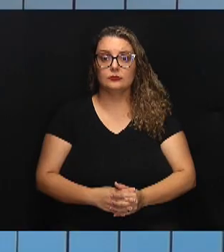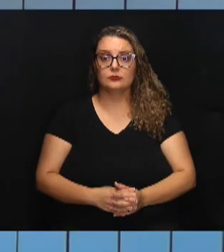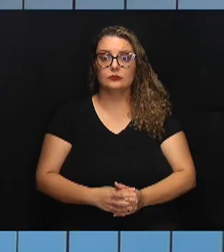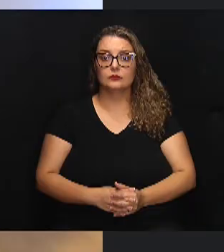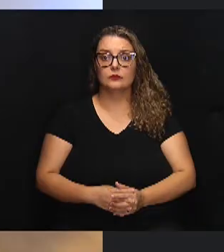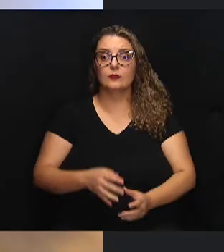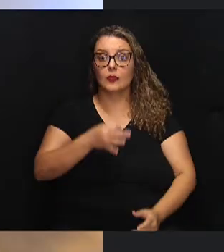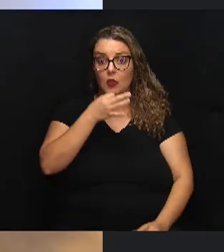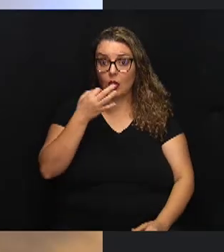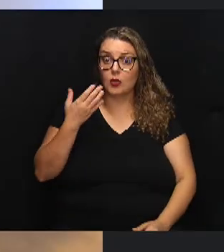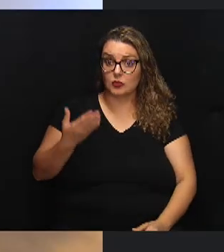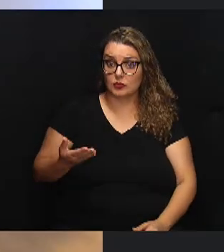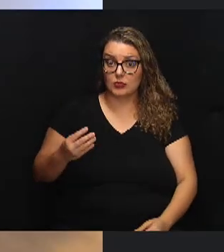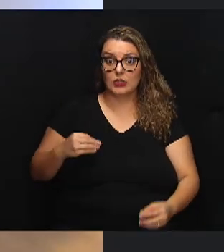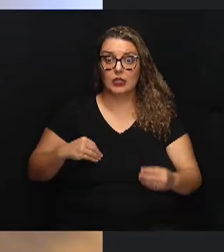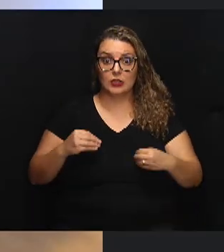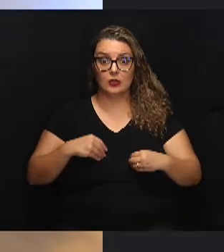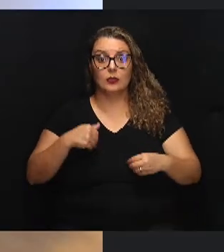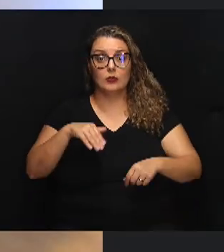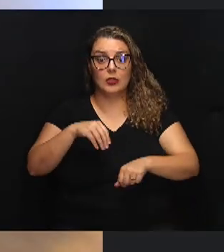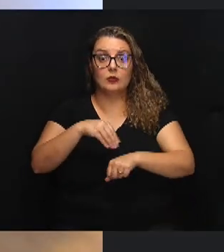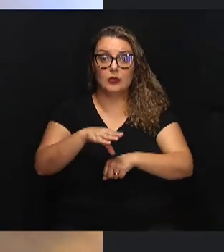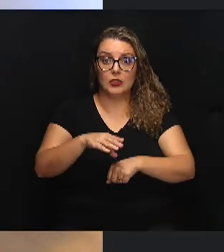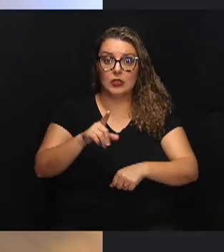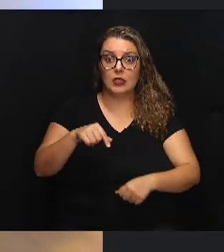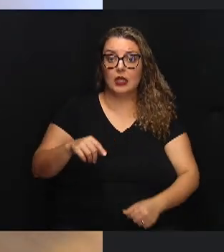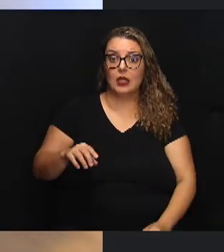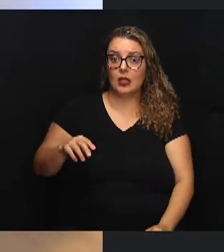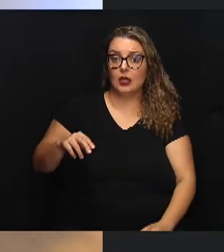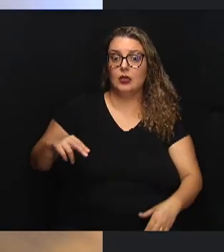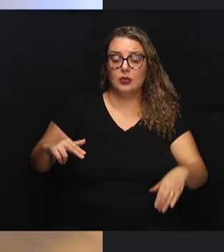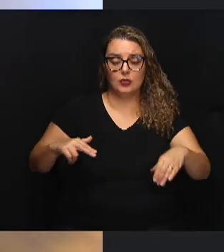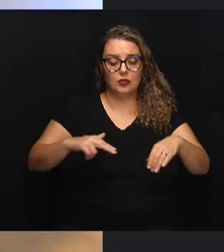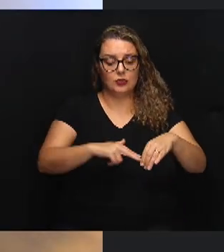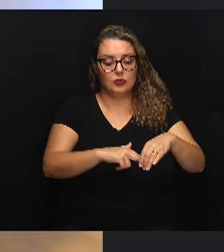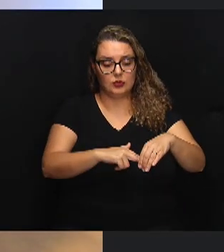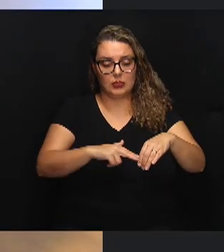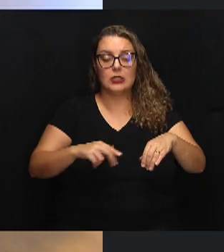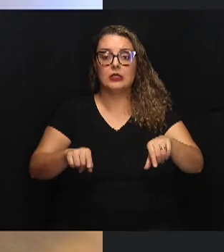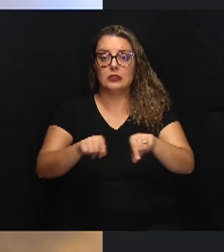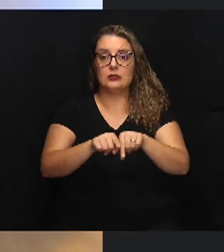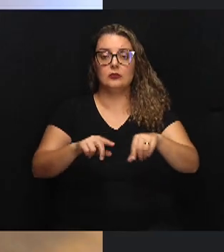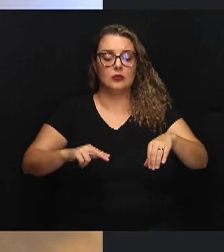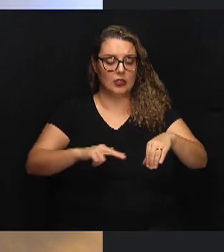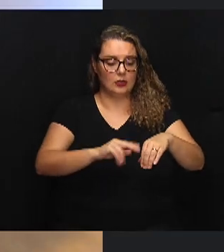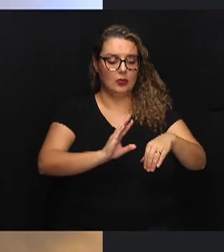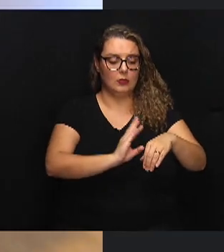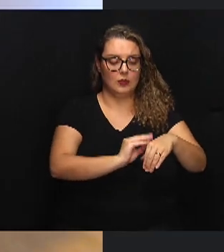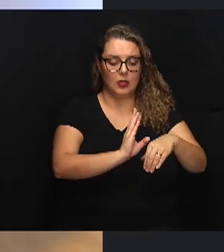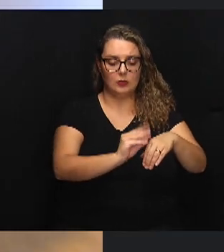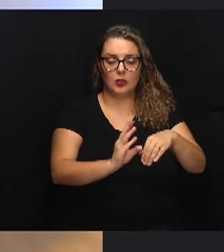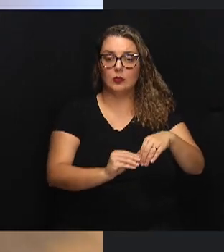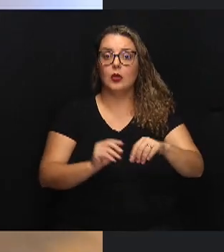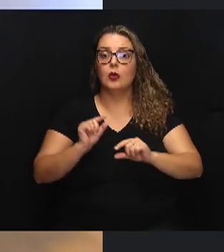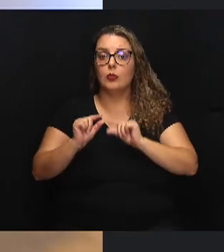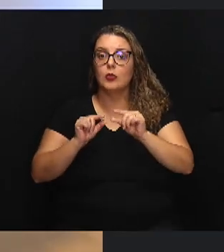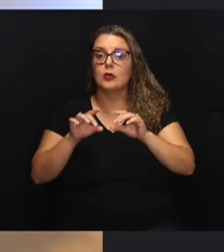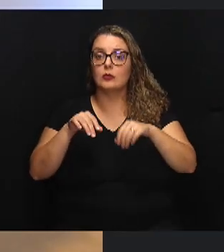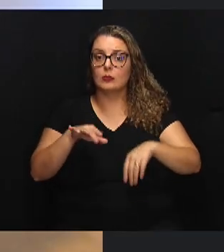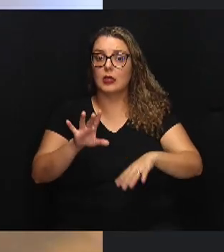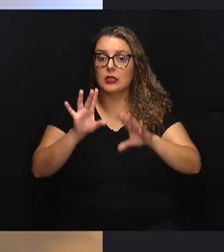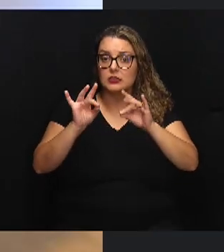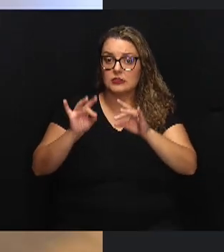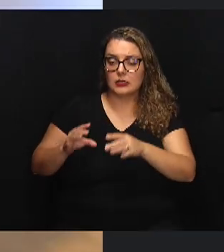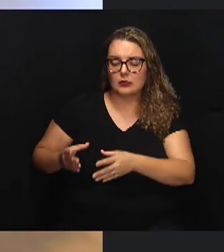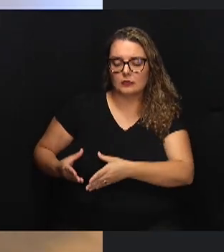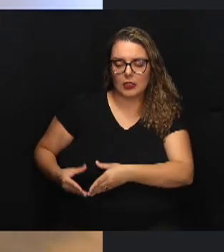Ótimo. Então, os exames mais indicados são as tomografias e as ressonâncias, porque eles vão dar um pouco mais de detalhe ali da região do